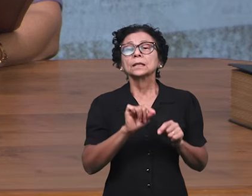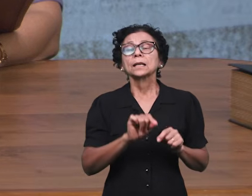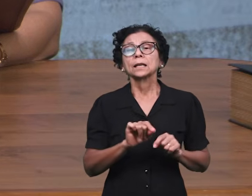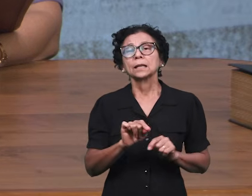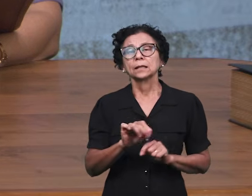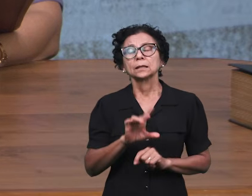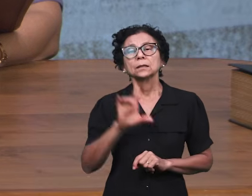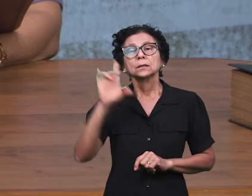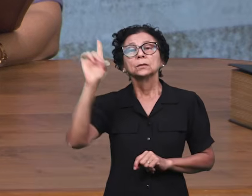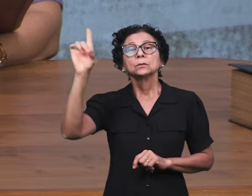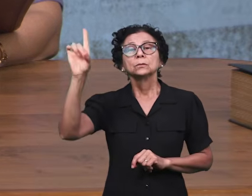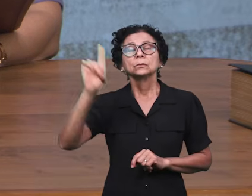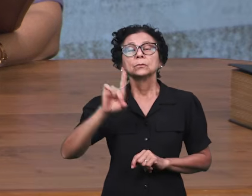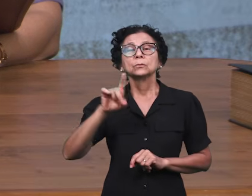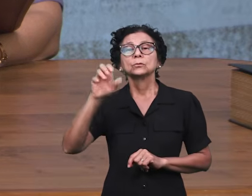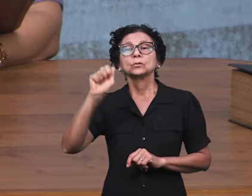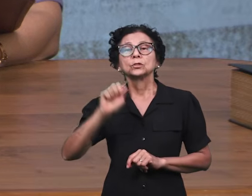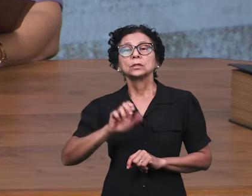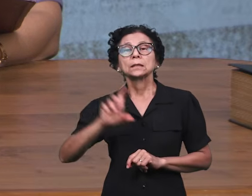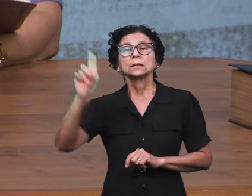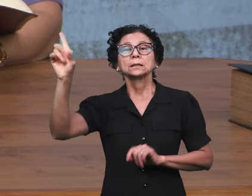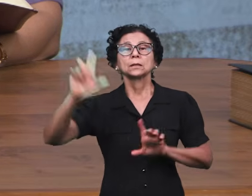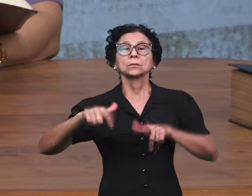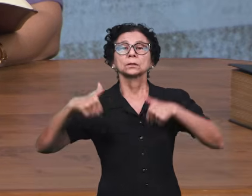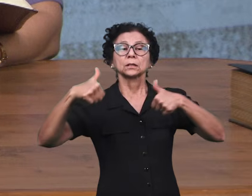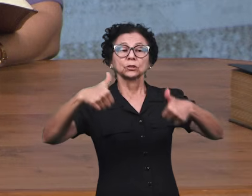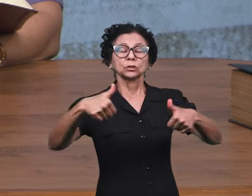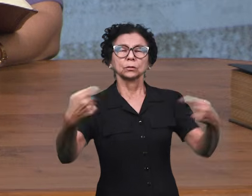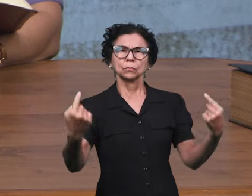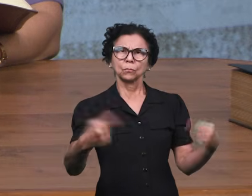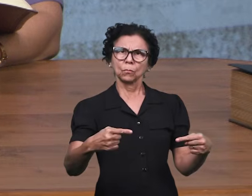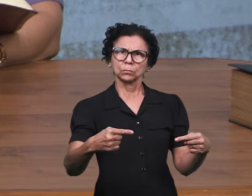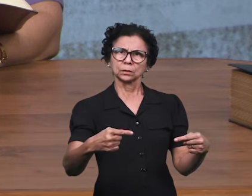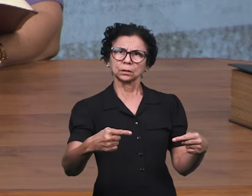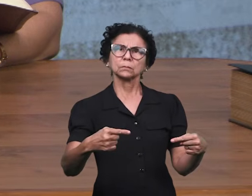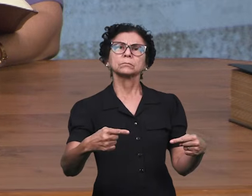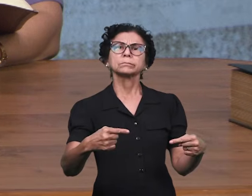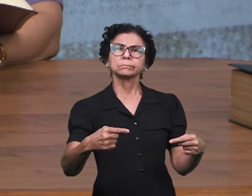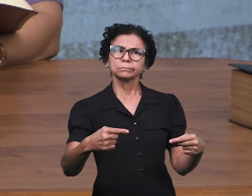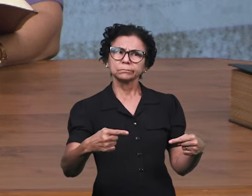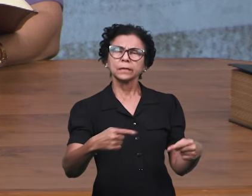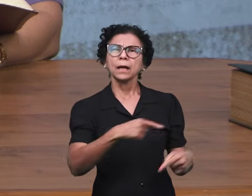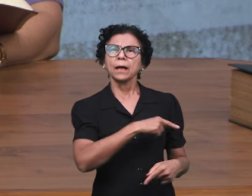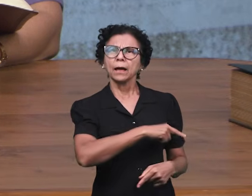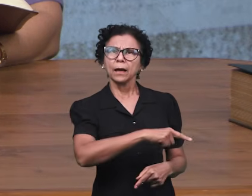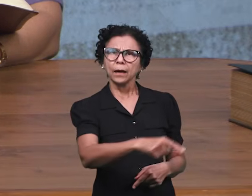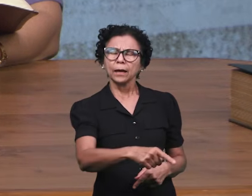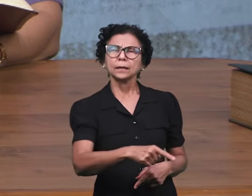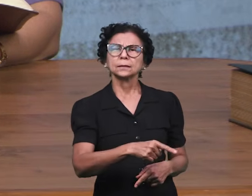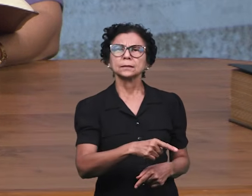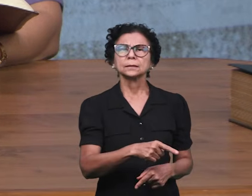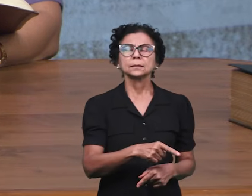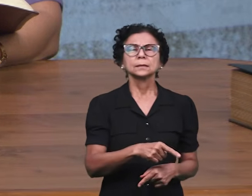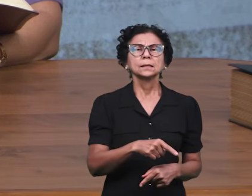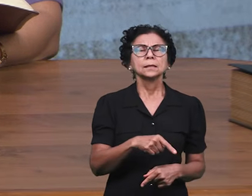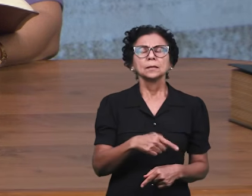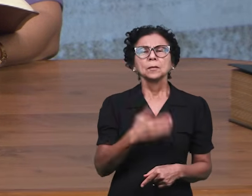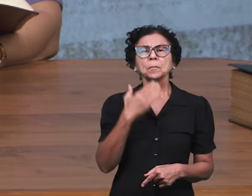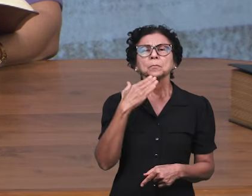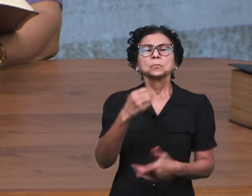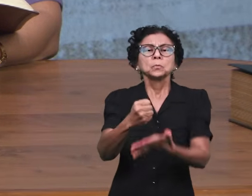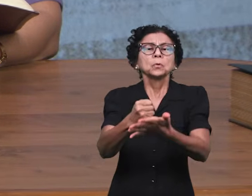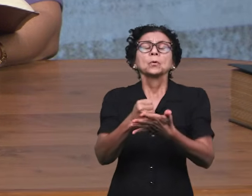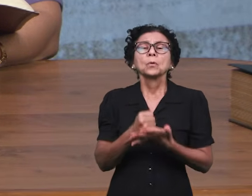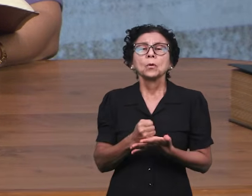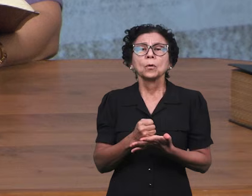da assolação que há de vir de longe? A quem recorrereis para obter